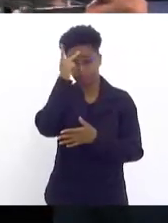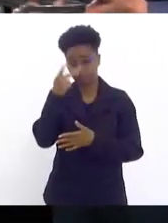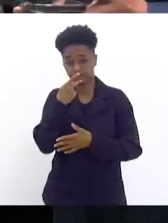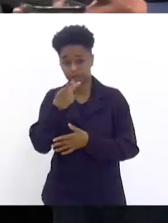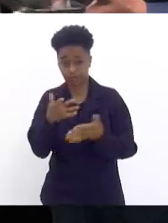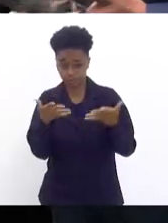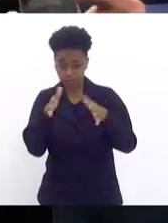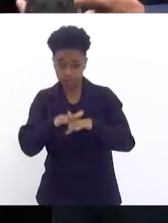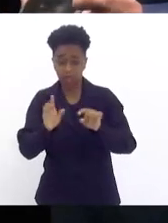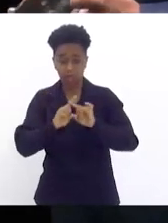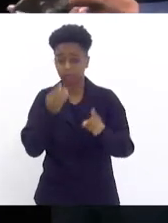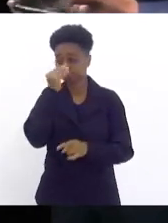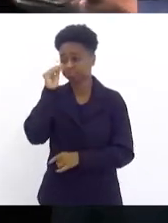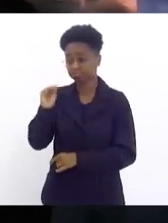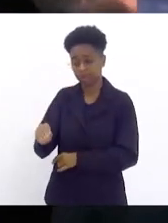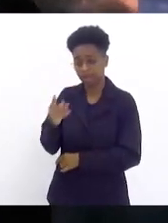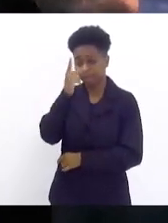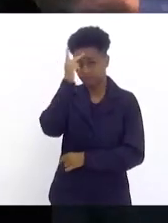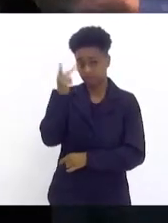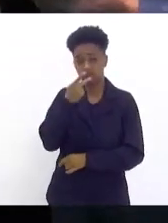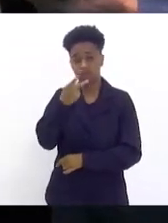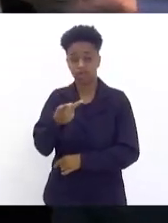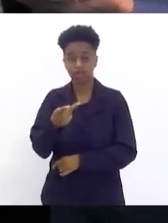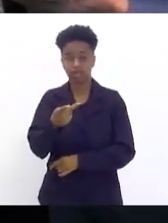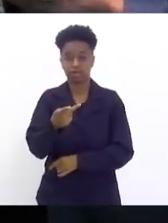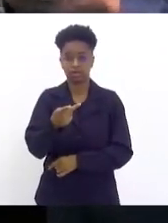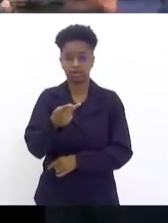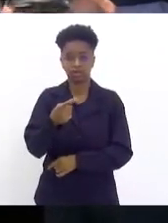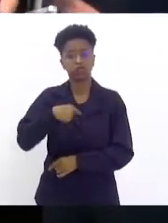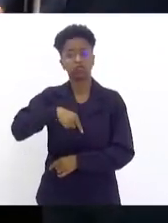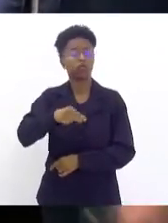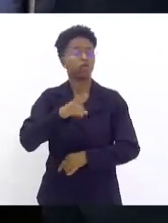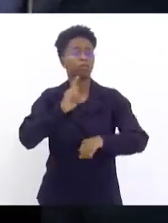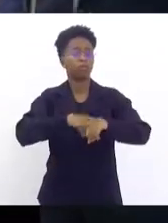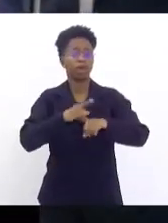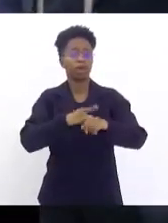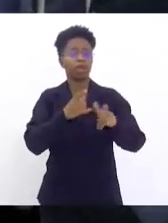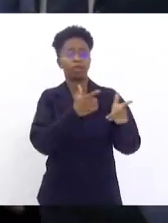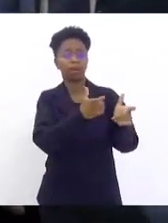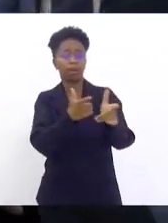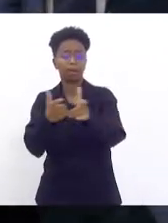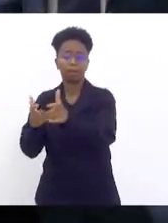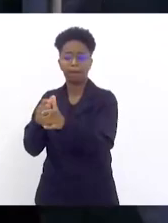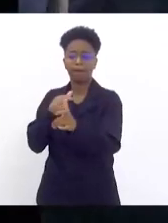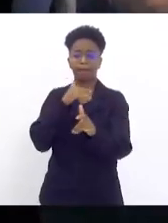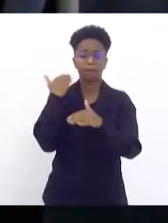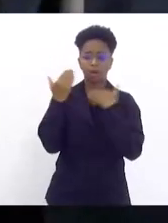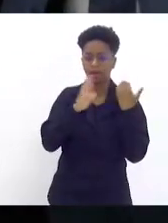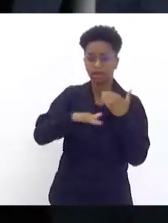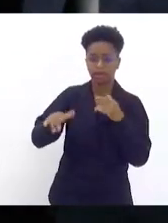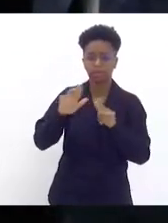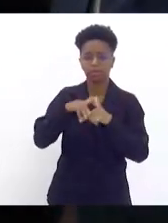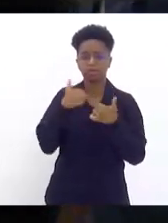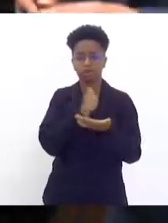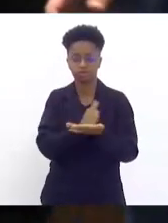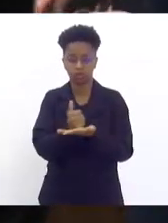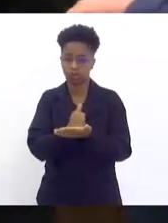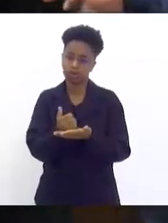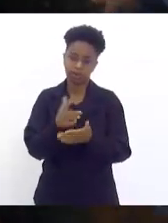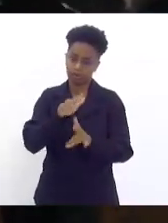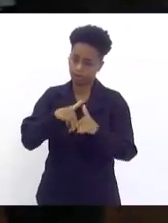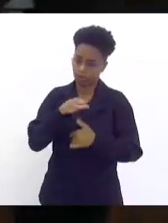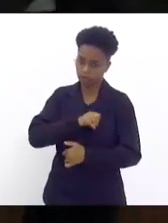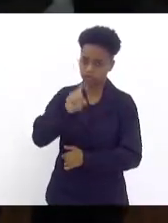fecha os olhos para o cara que fala que companheiro chegou lá e matou a criança é porque tá jogando joguinho pelo amor de Deus